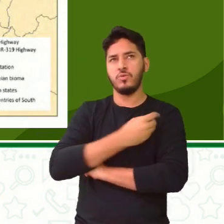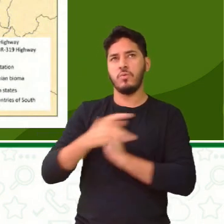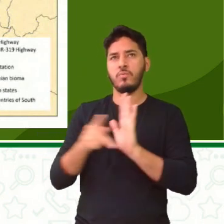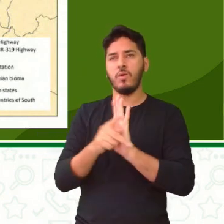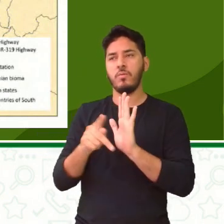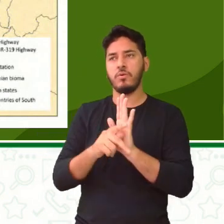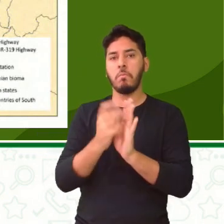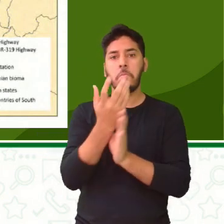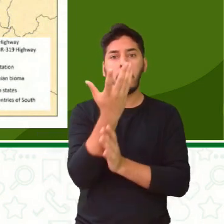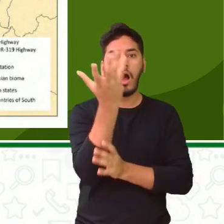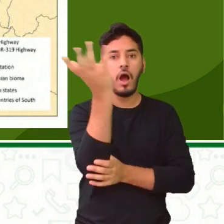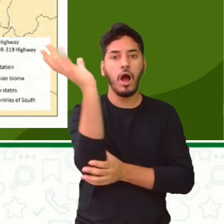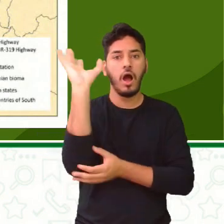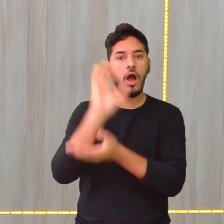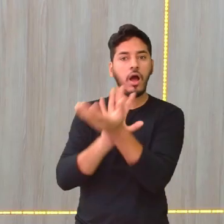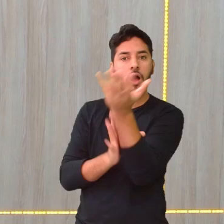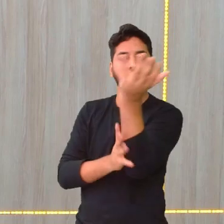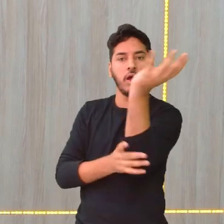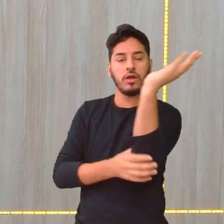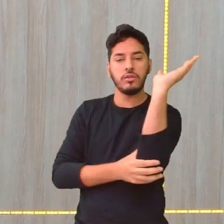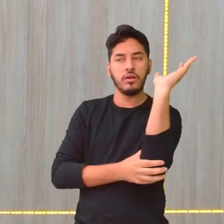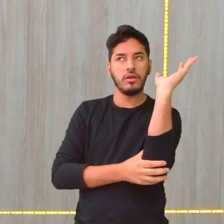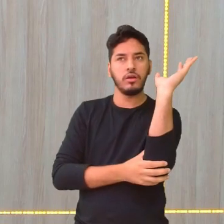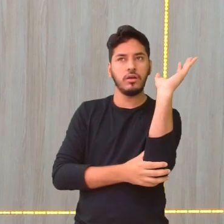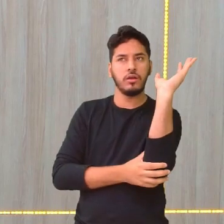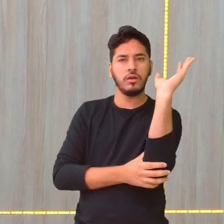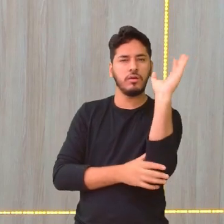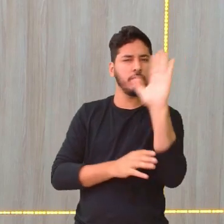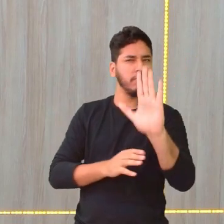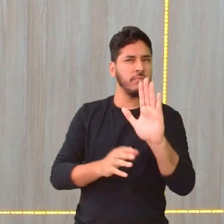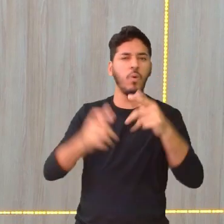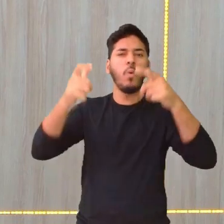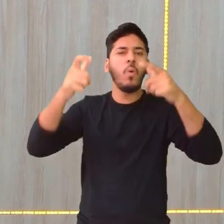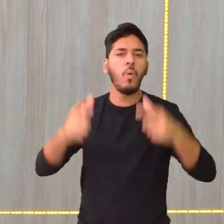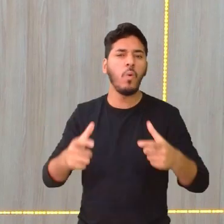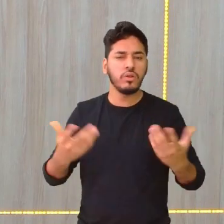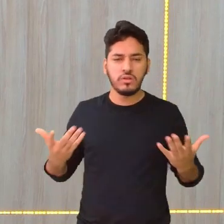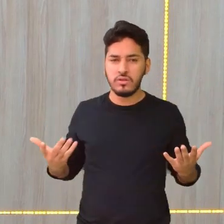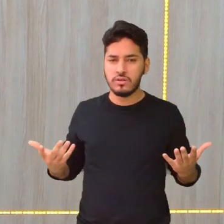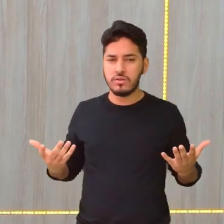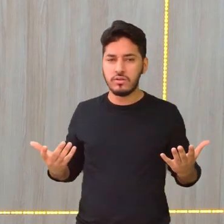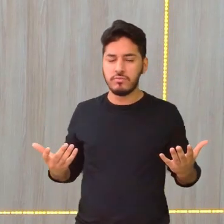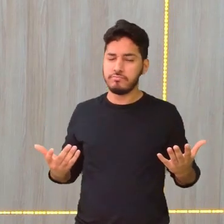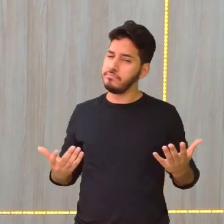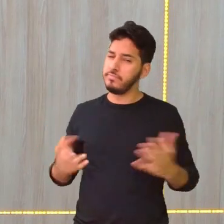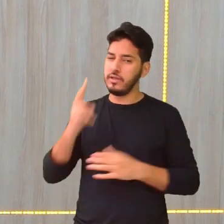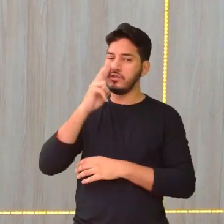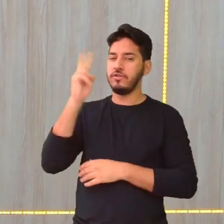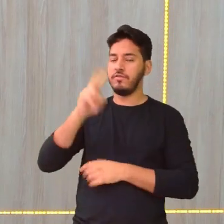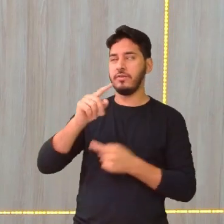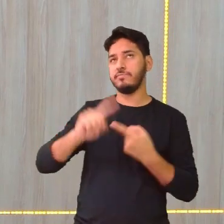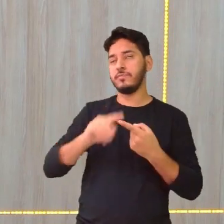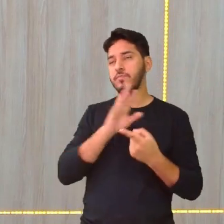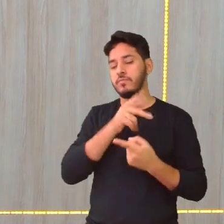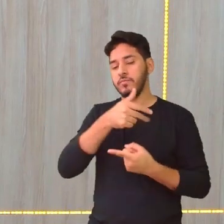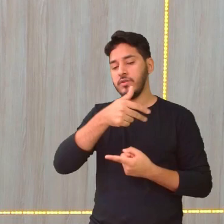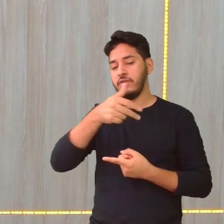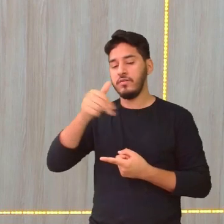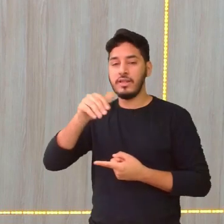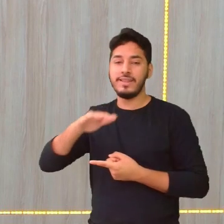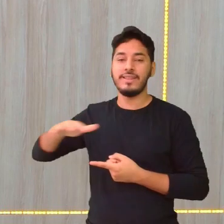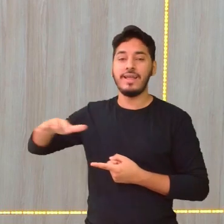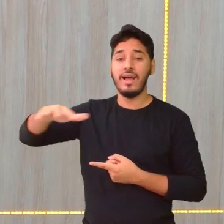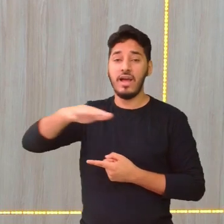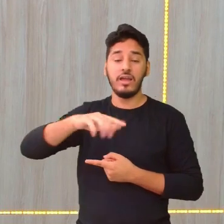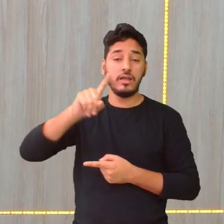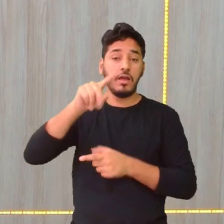Mata Atlântica. E essa Mata Atlântica, ela está onde atualmente? Então a gente consegue ver a Mata Atlântica quando a gente vai ali só para áreas que